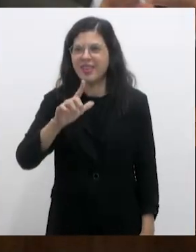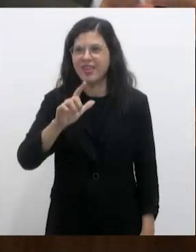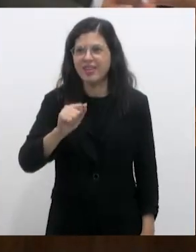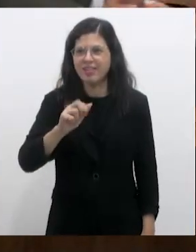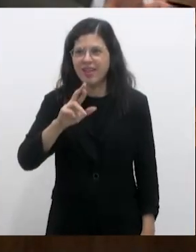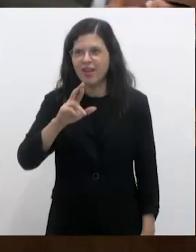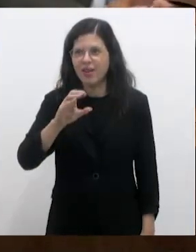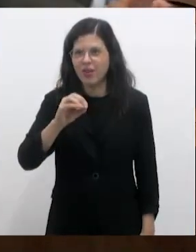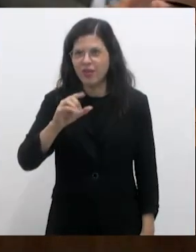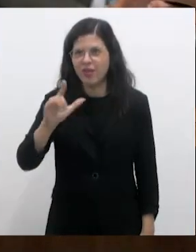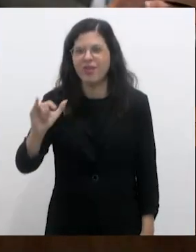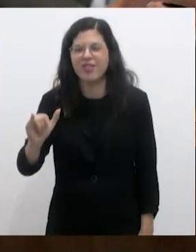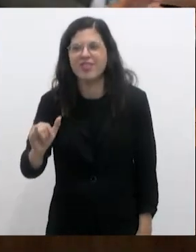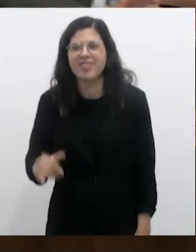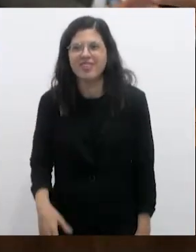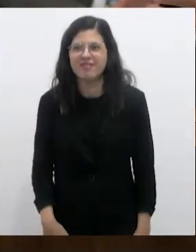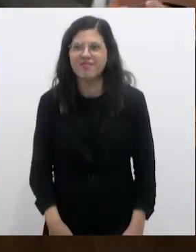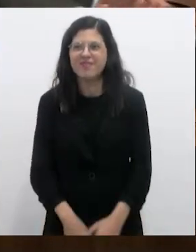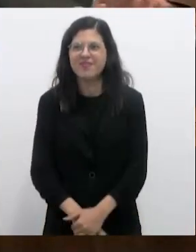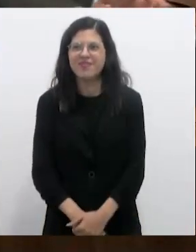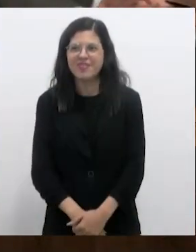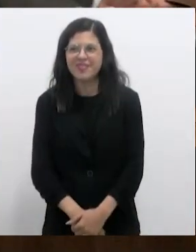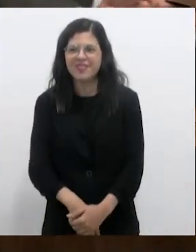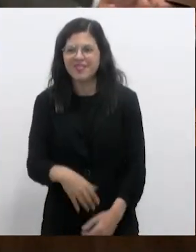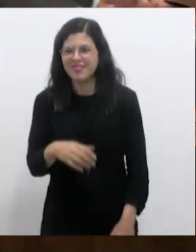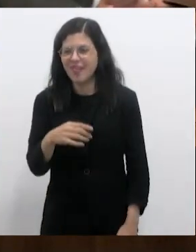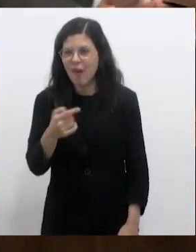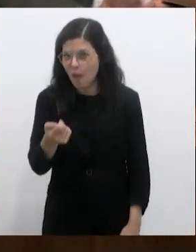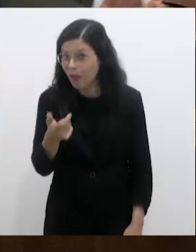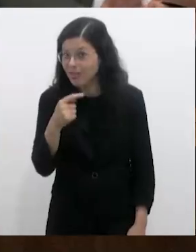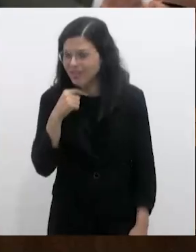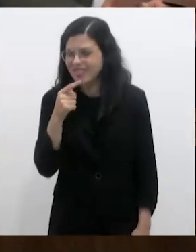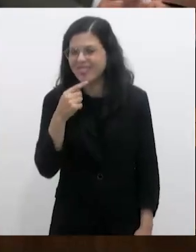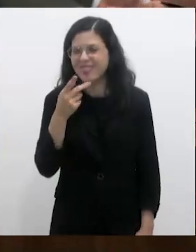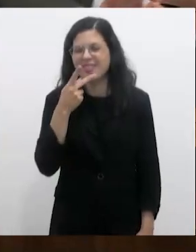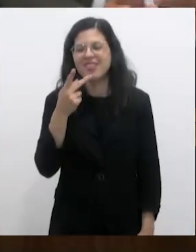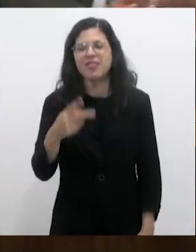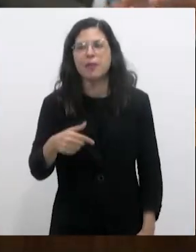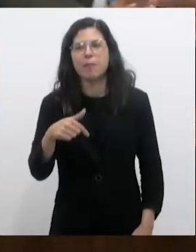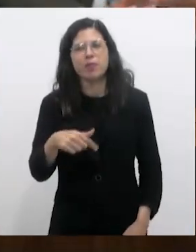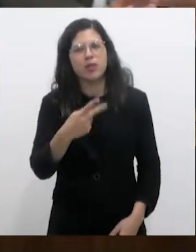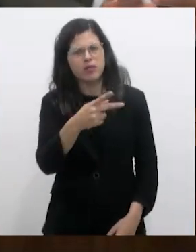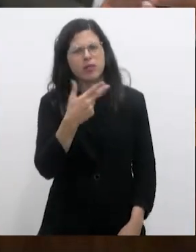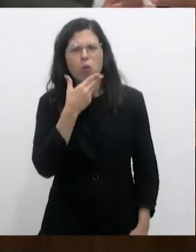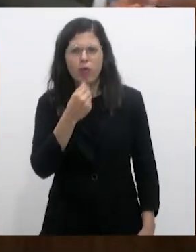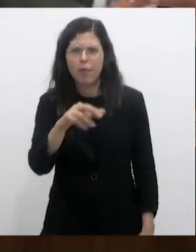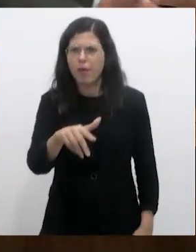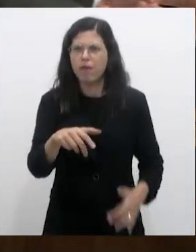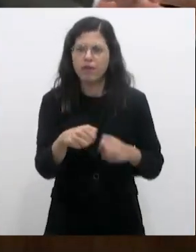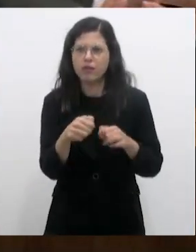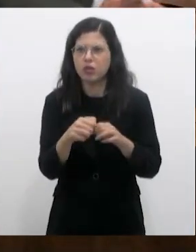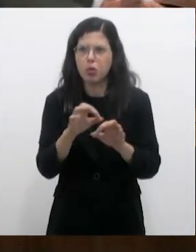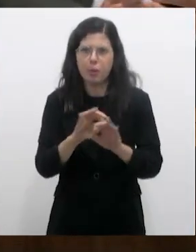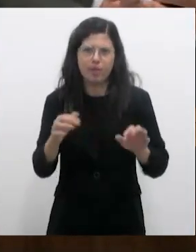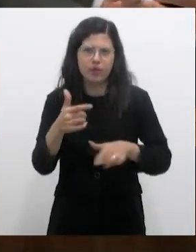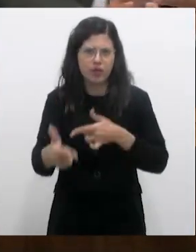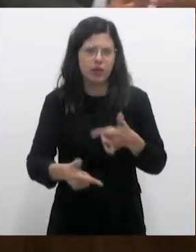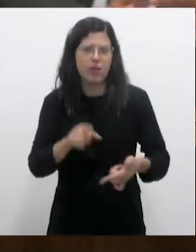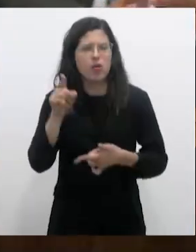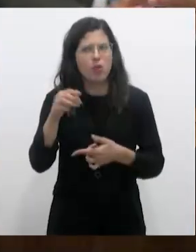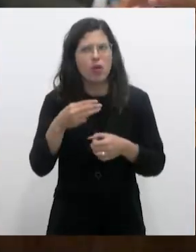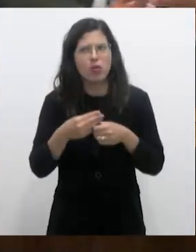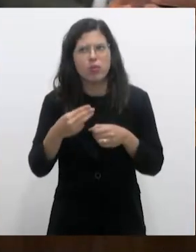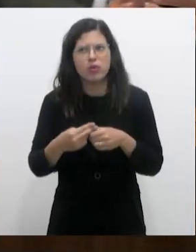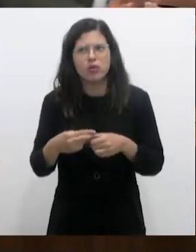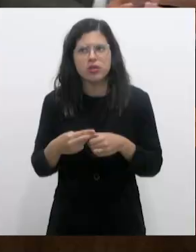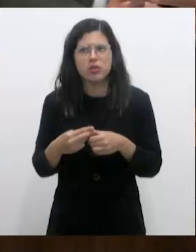Marcelo Delaroli. É quase um trava-língua. Irmão de Vossa Excelência tem feito um excelente trabalho no município de Itaboraí. Ele precisa